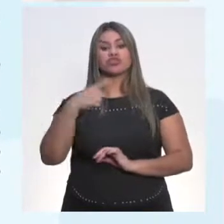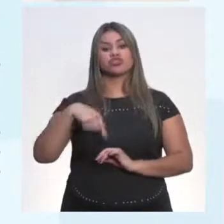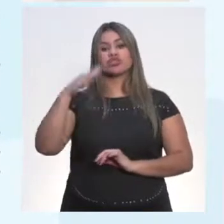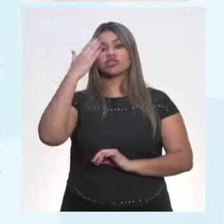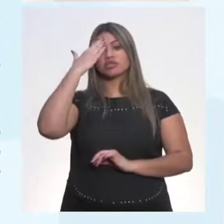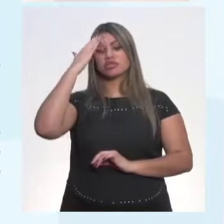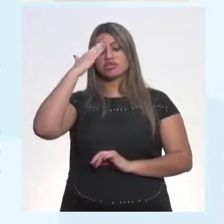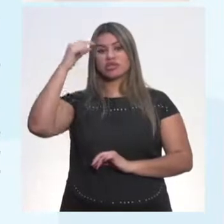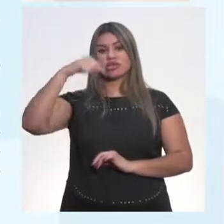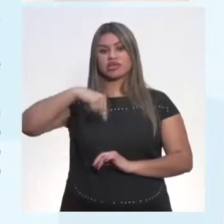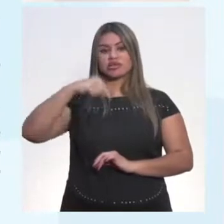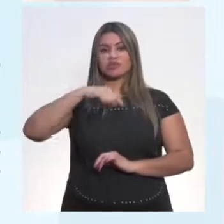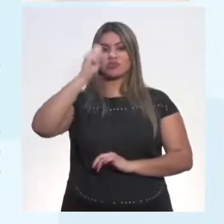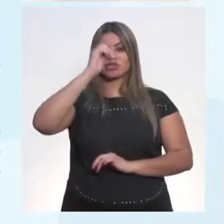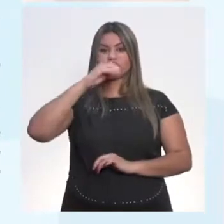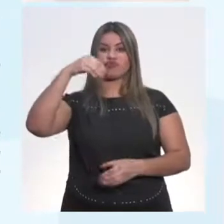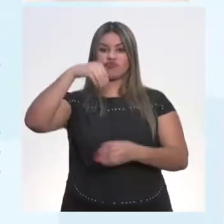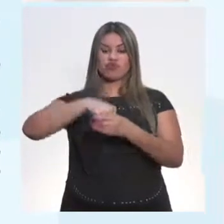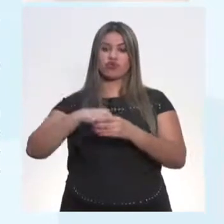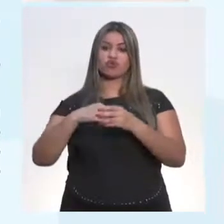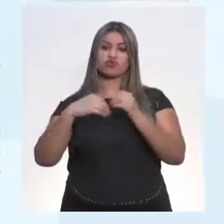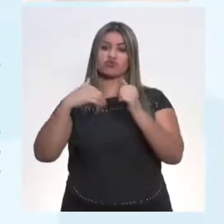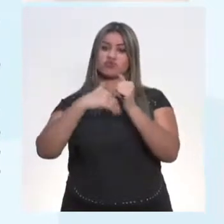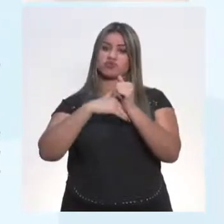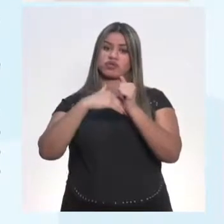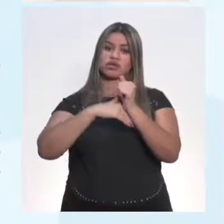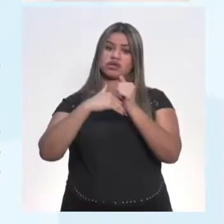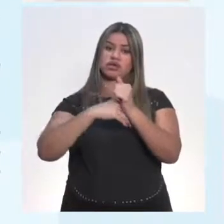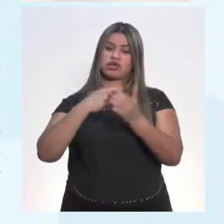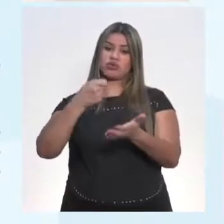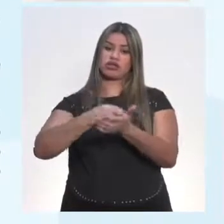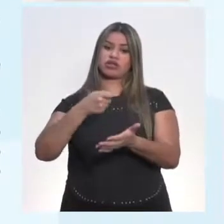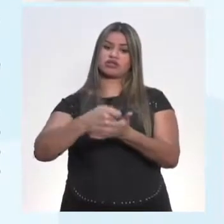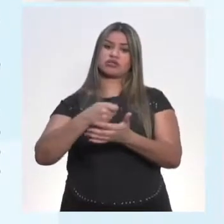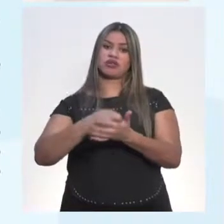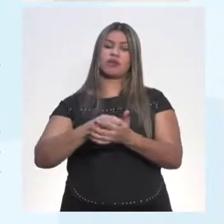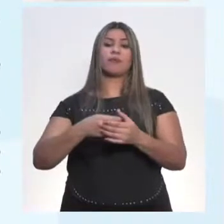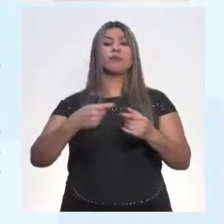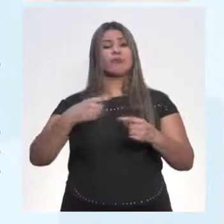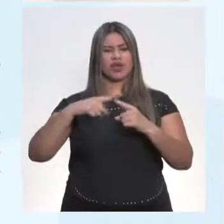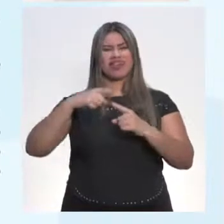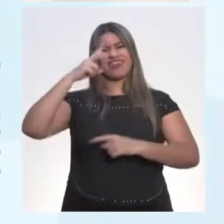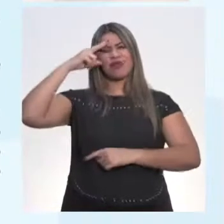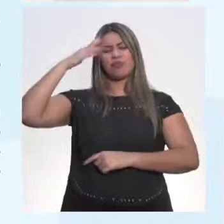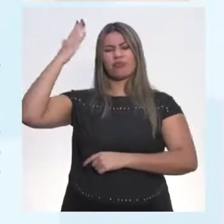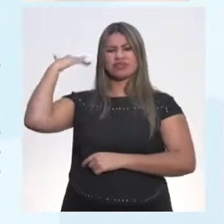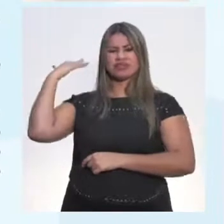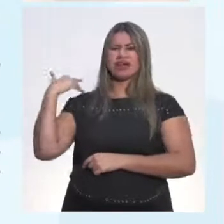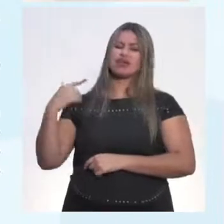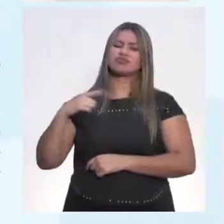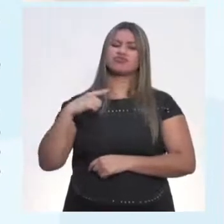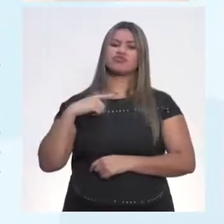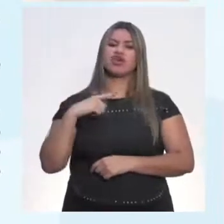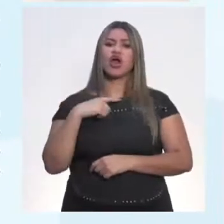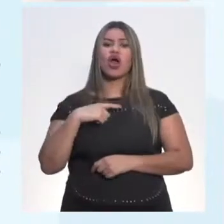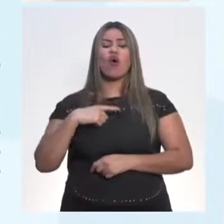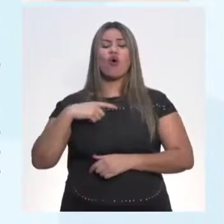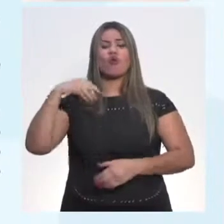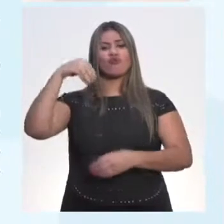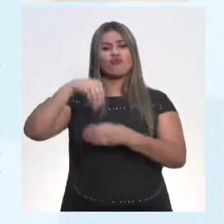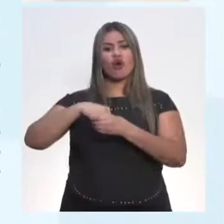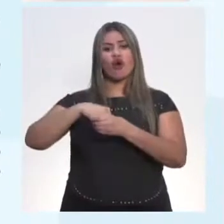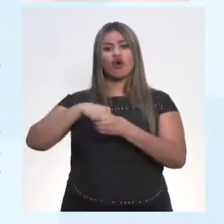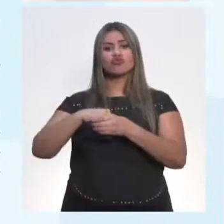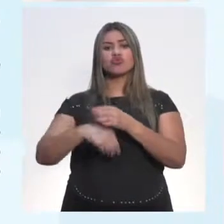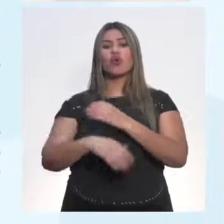voto no Brasil é secreto e obrigatório porque quando ele não era secreto tinha o voto de cabresto que vários alunos colocaram ali né